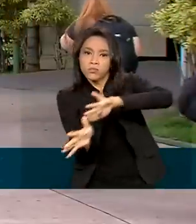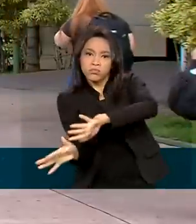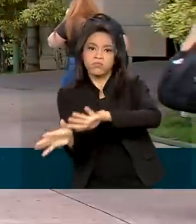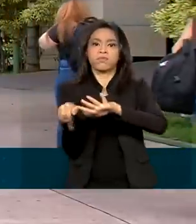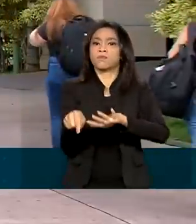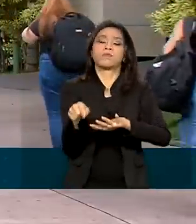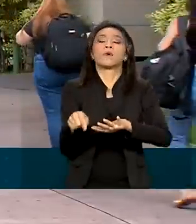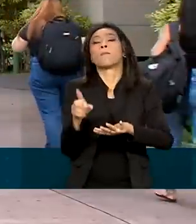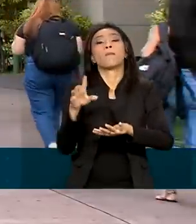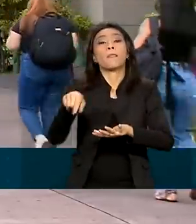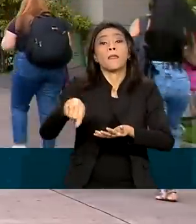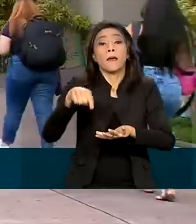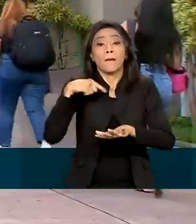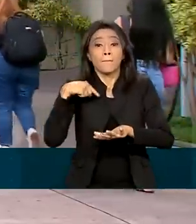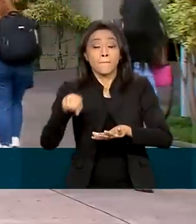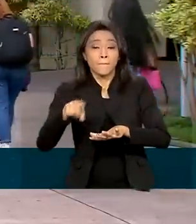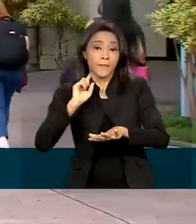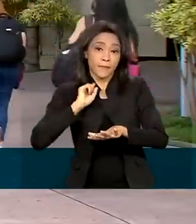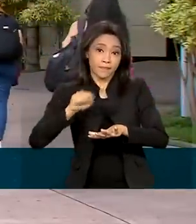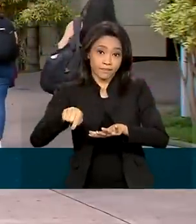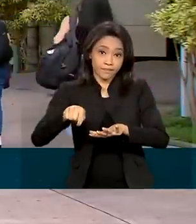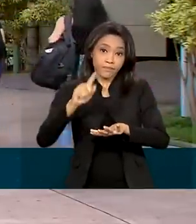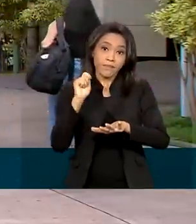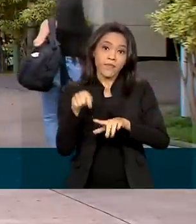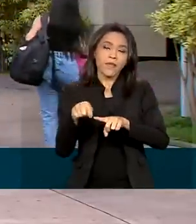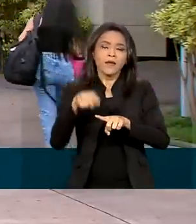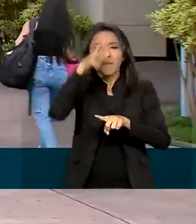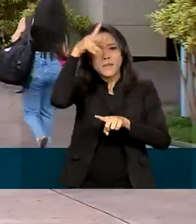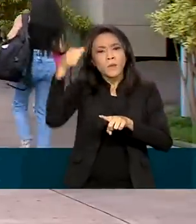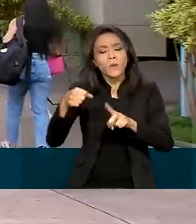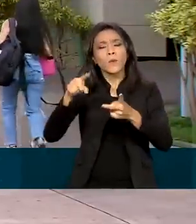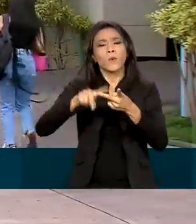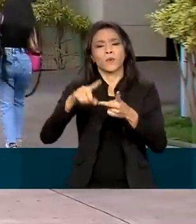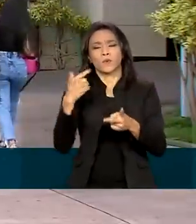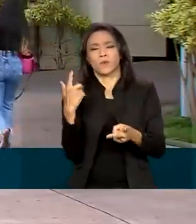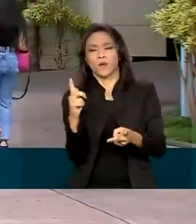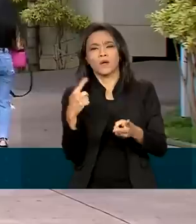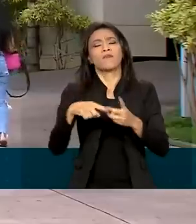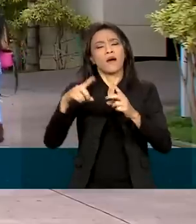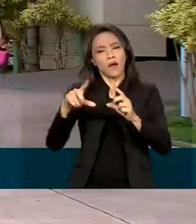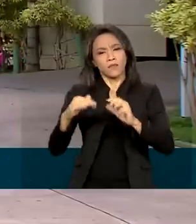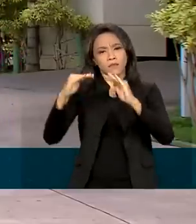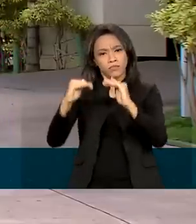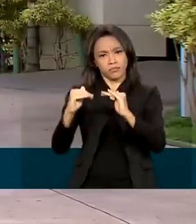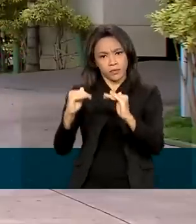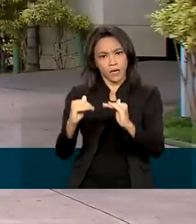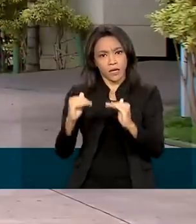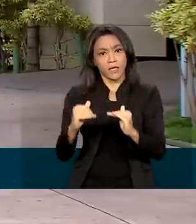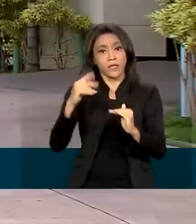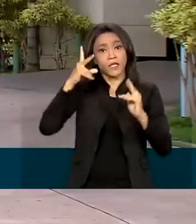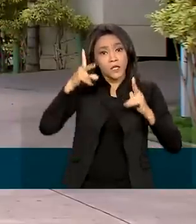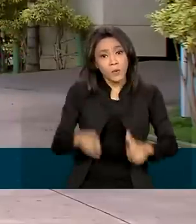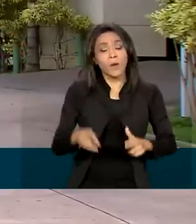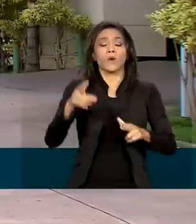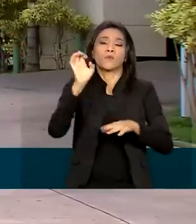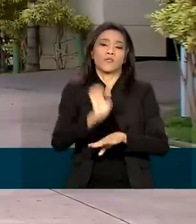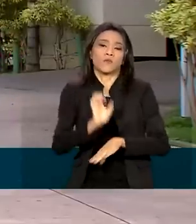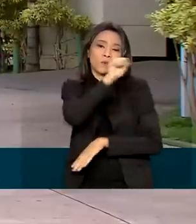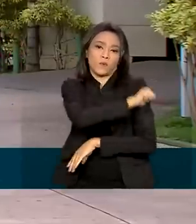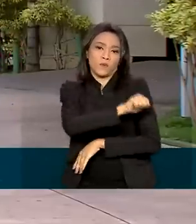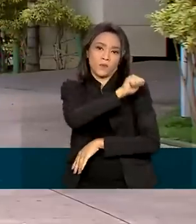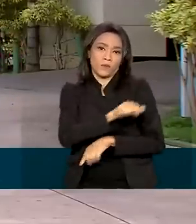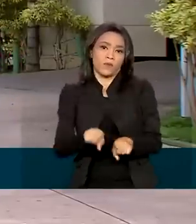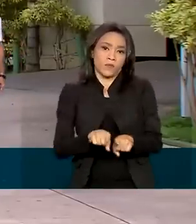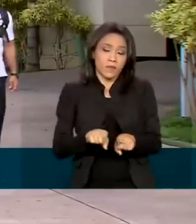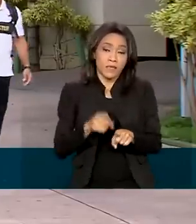Grosso, Goiás e Amazonas também vão registrar baixas temperaturas, assim como todo o estado do Rio de Janeiro, né? Essa condição